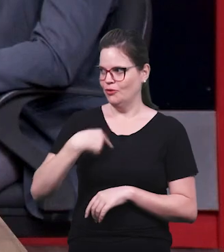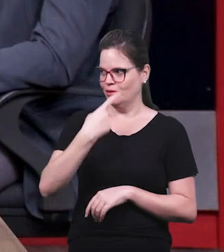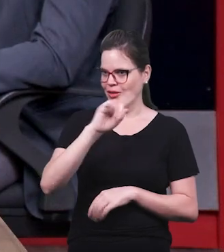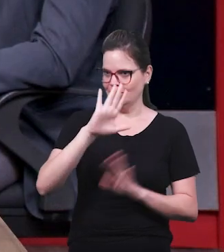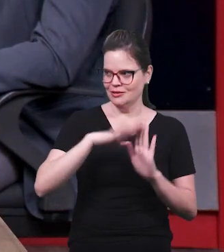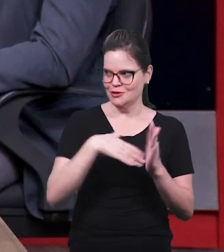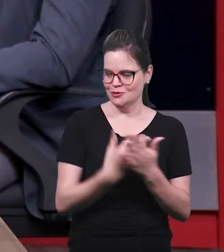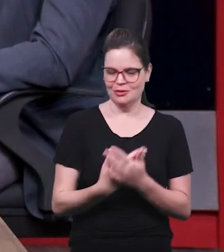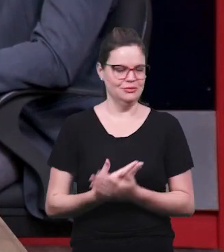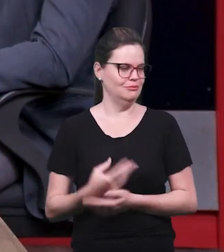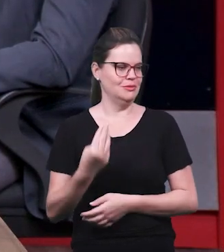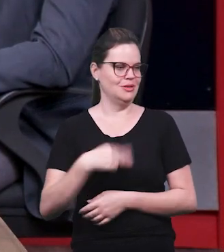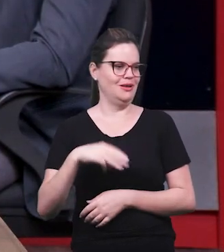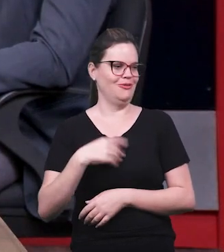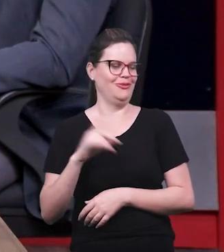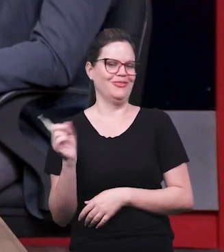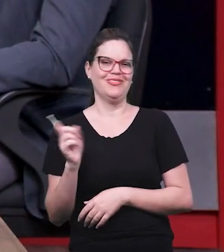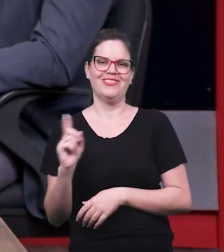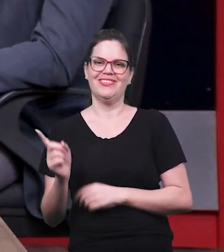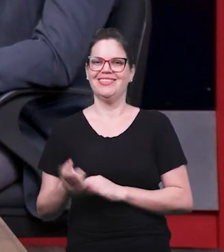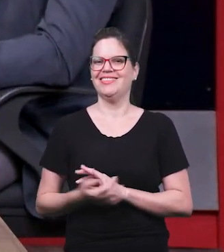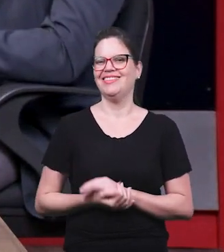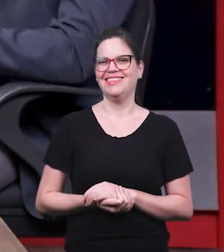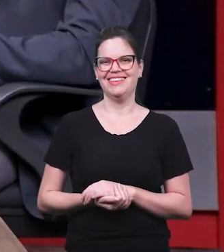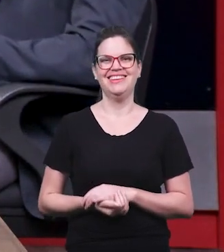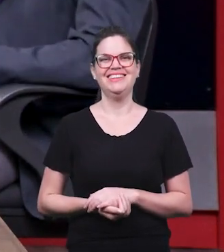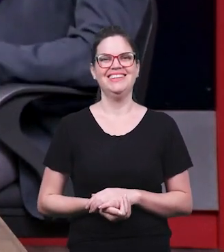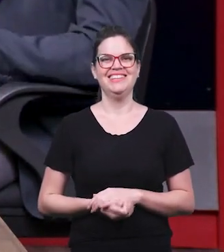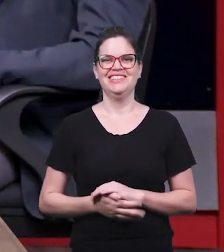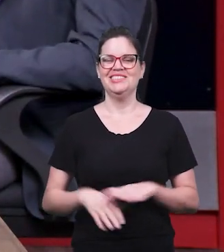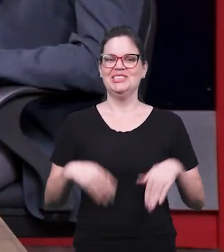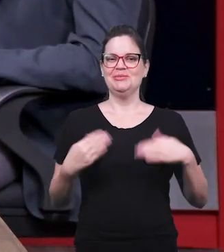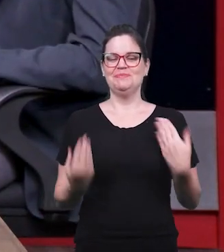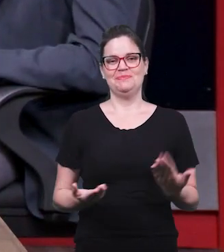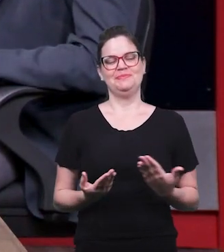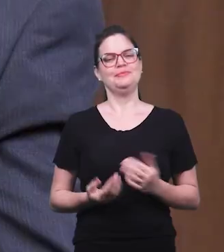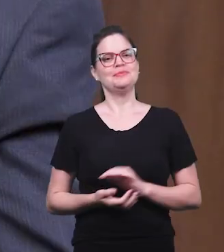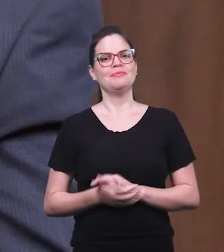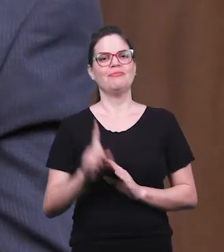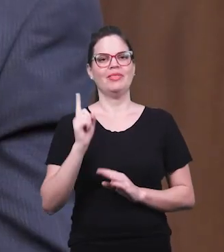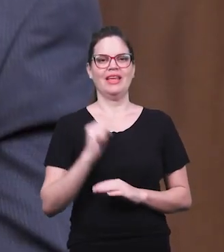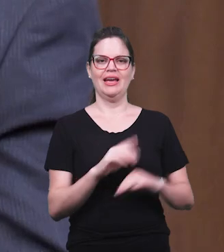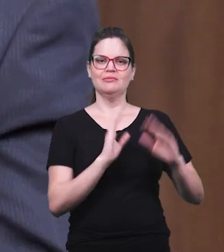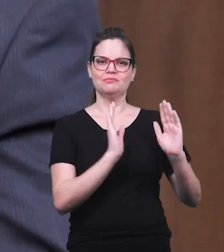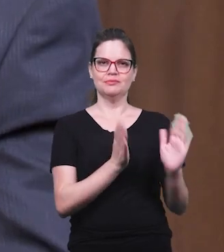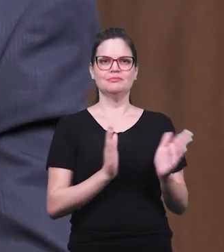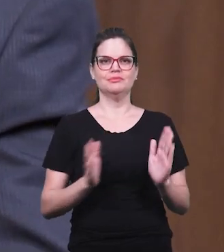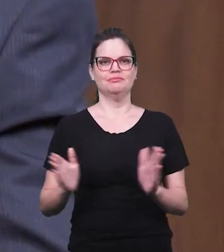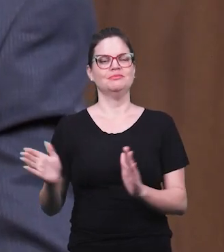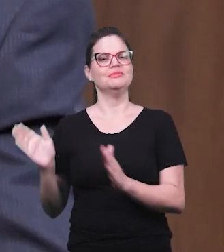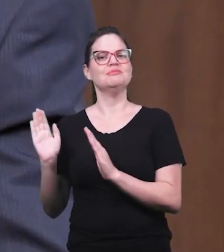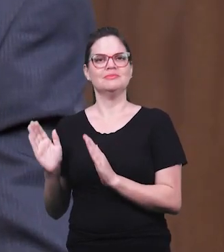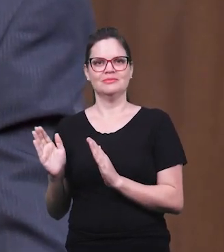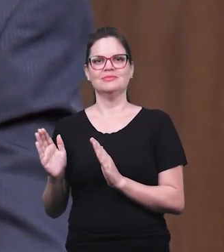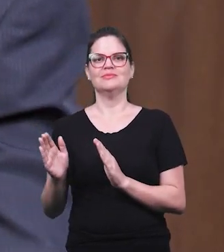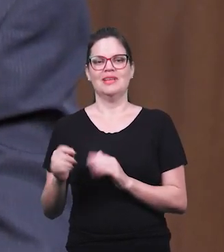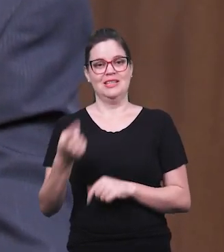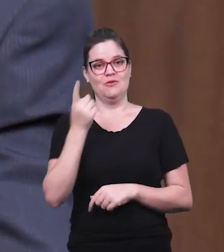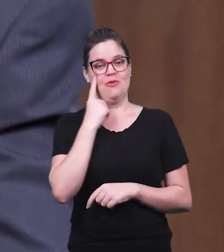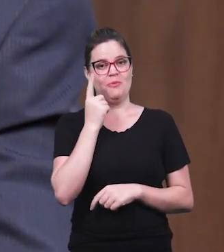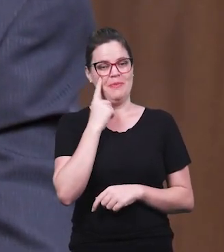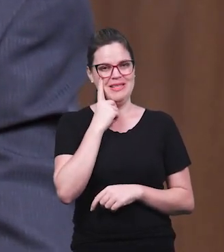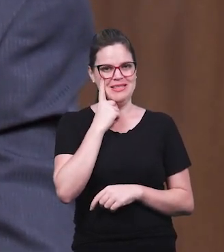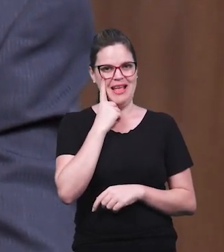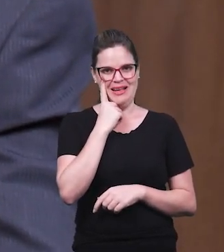Misericórdia. Mas muito bom. É uma trajetória, é um percurso muito longo, né? A gente